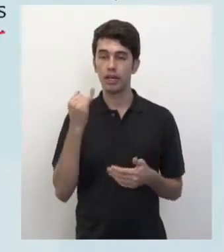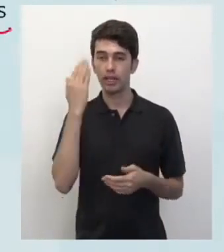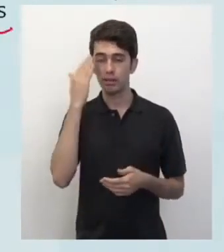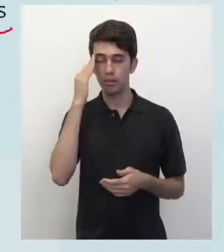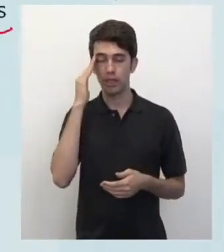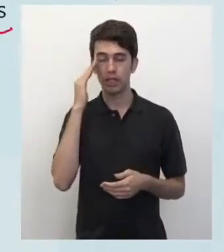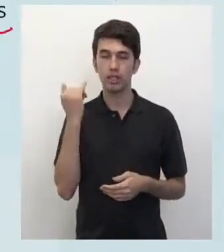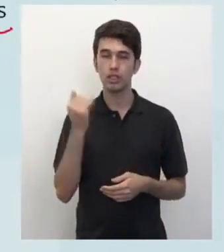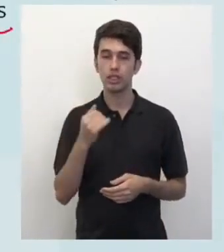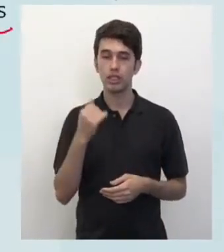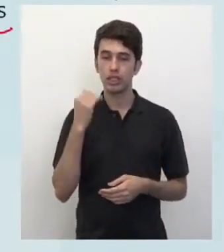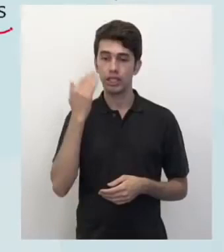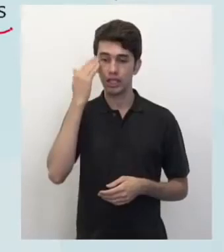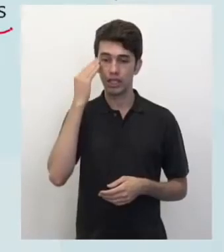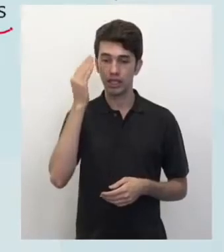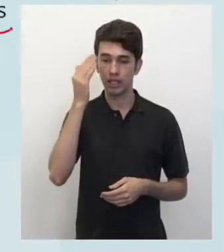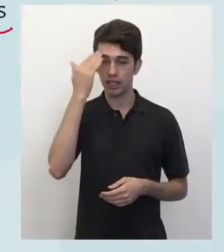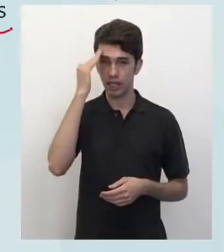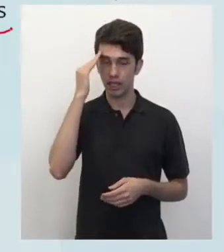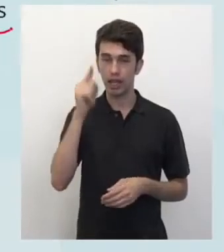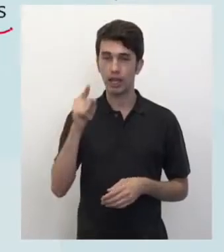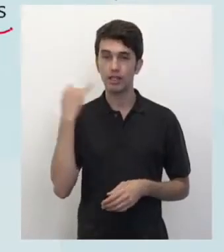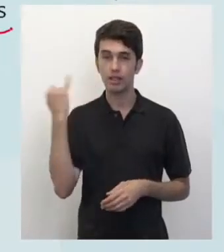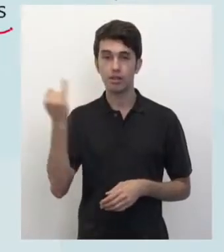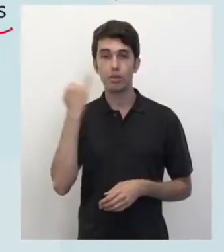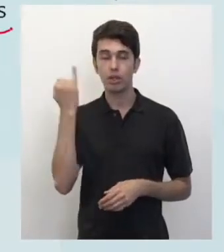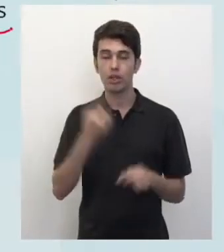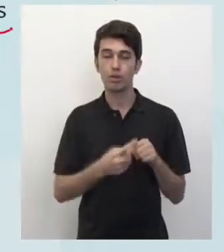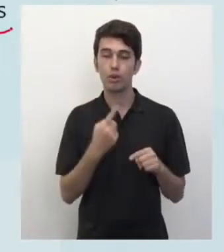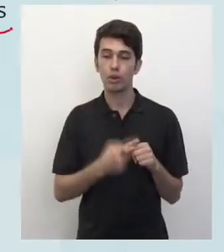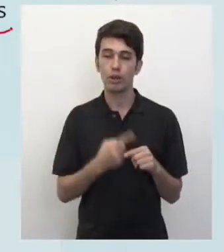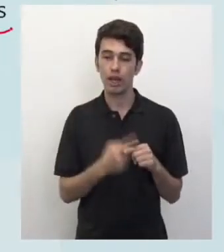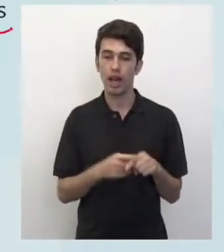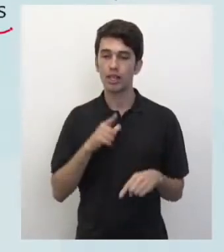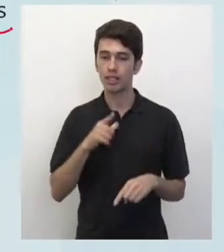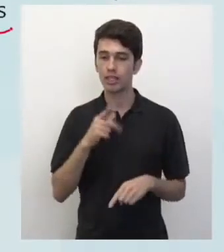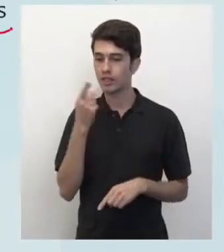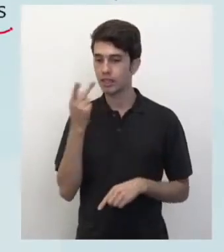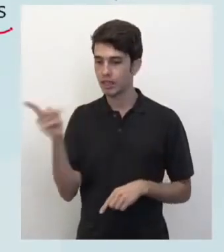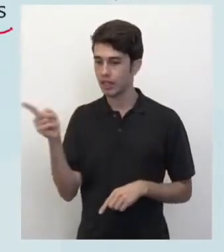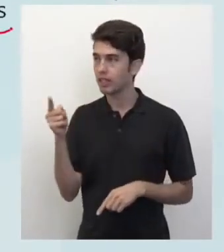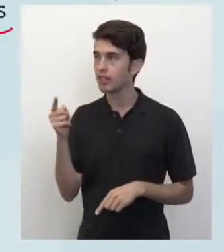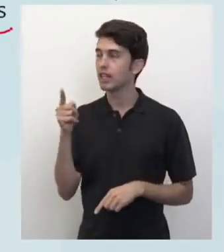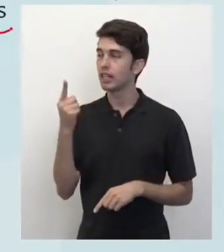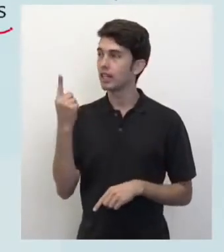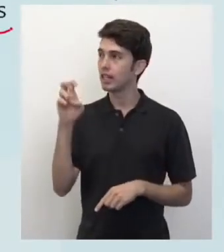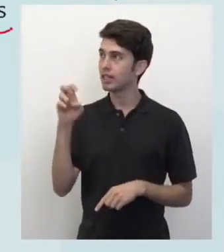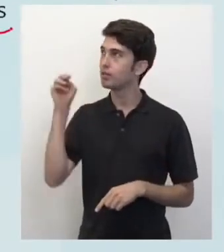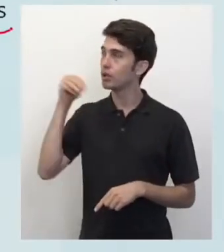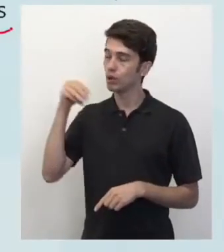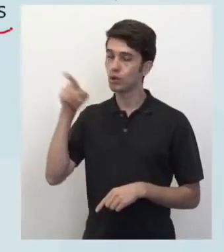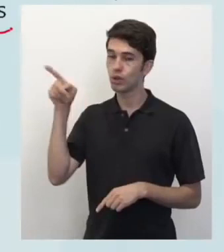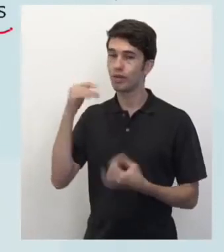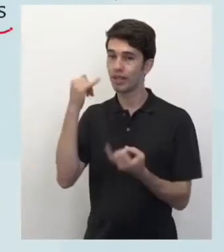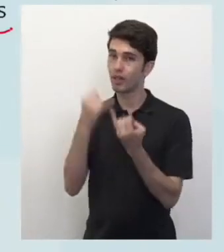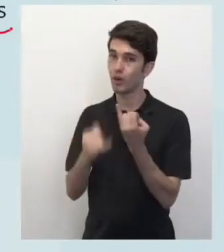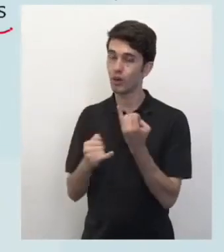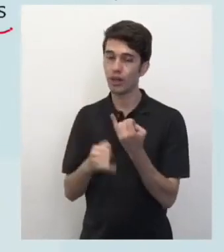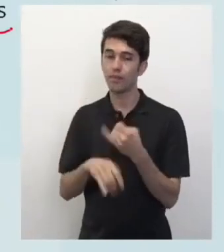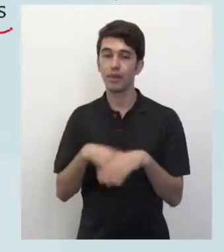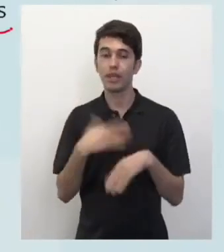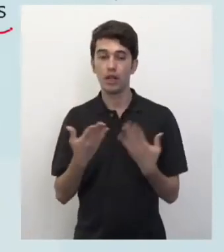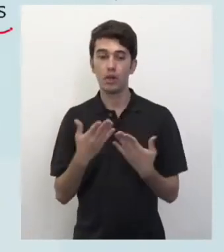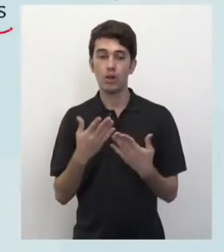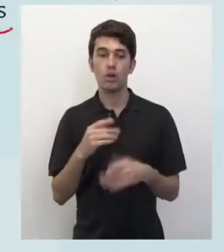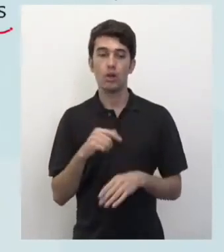hora aqui, ó, ela tá o quê? A gente tem 15 minutos nessa história. Ou seja, após 2 horas e 15 minutos, nós vamos ter o quê aqui,